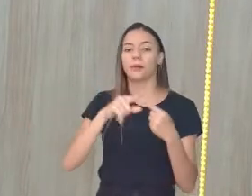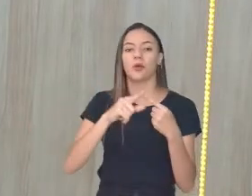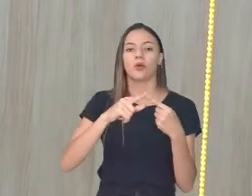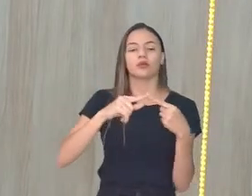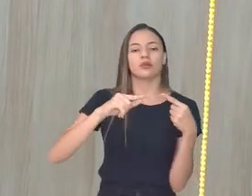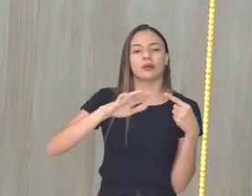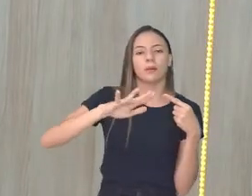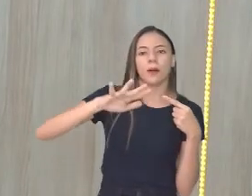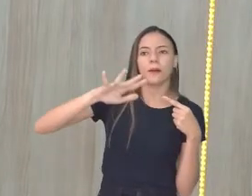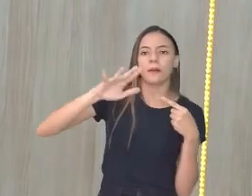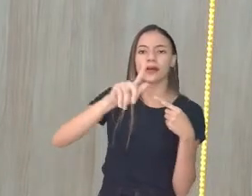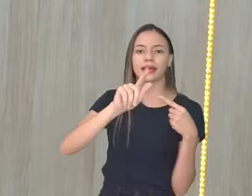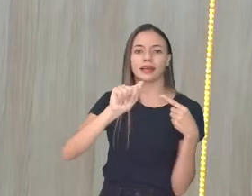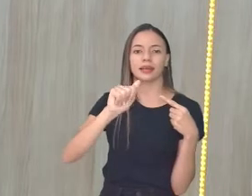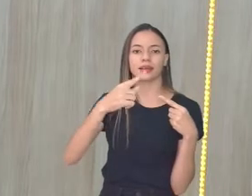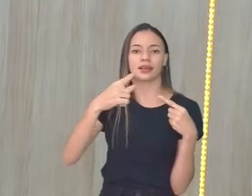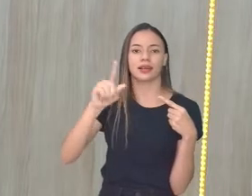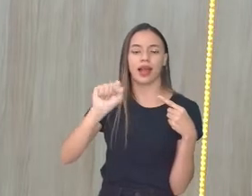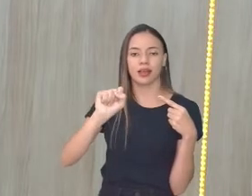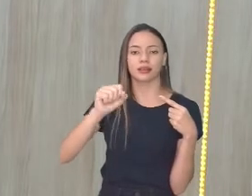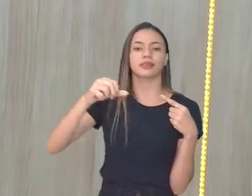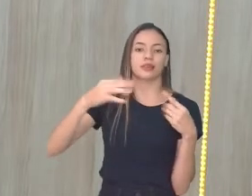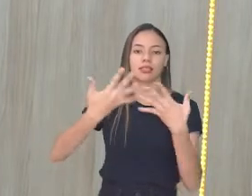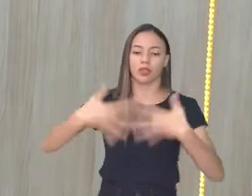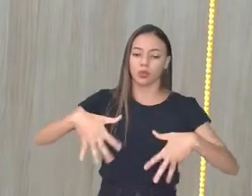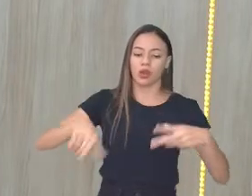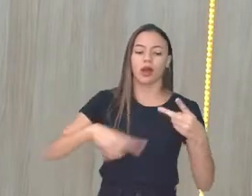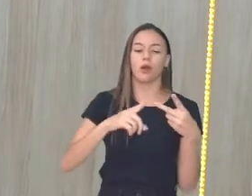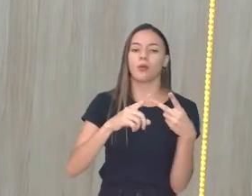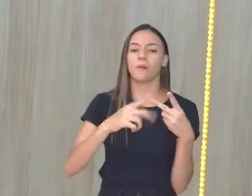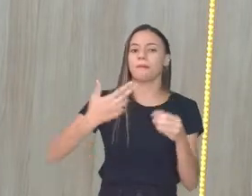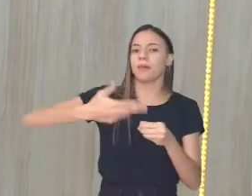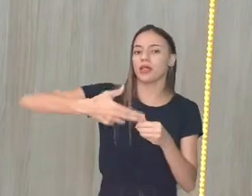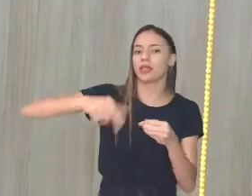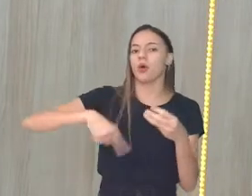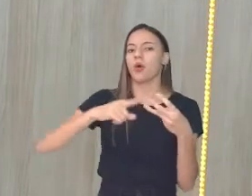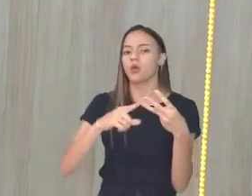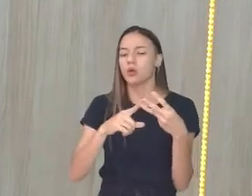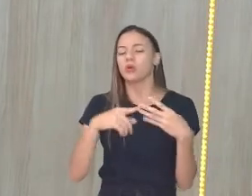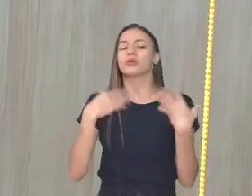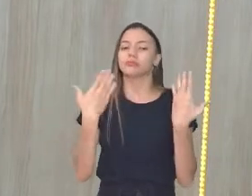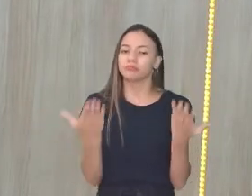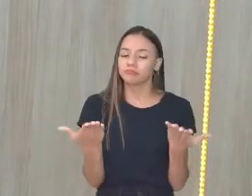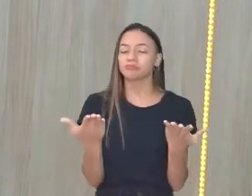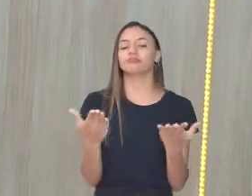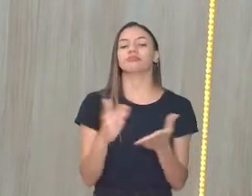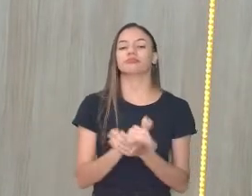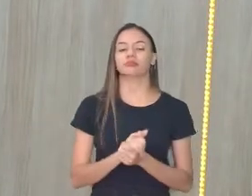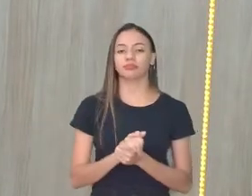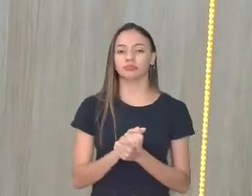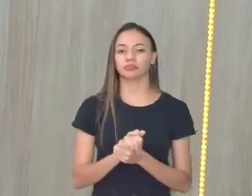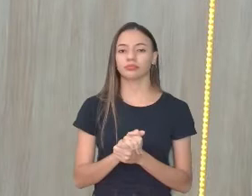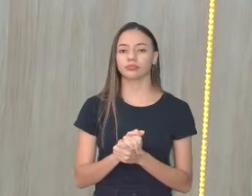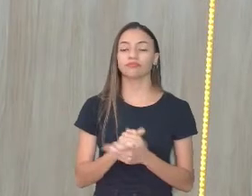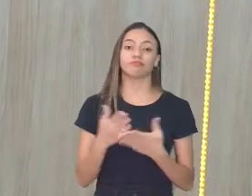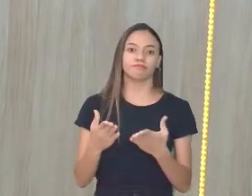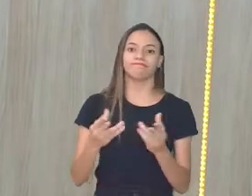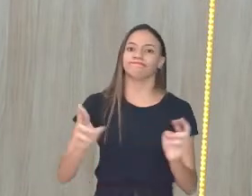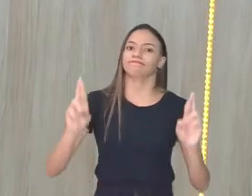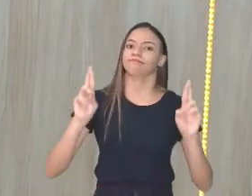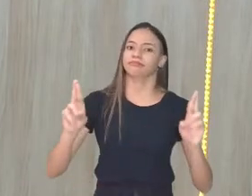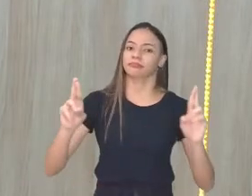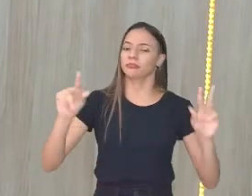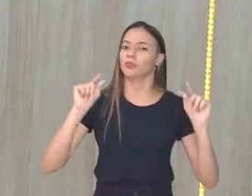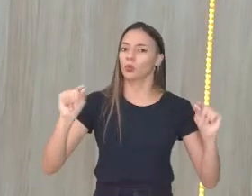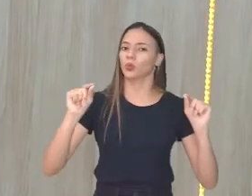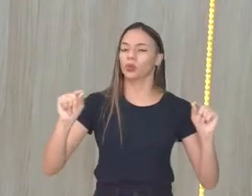natural, certo? Então, a gente tem aí o petróleo, o gás natural, e nessa dinâmica, a gente espera,